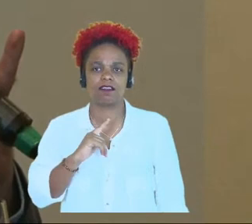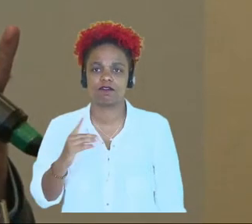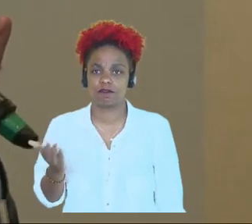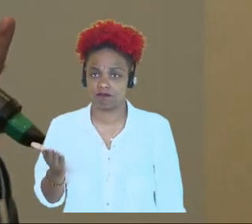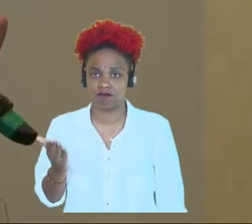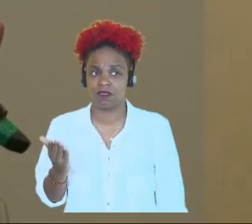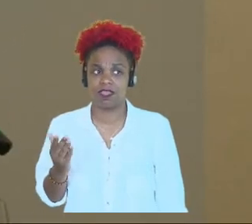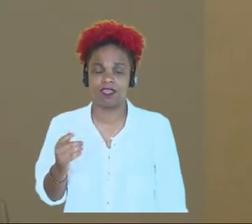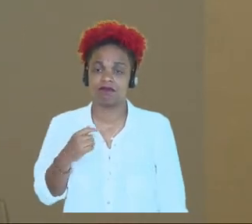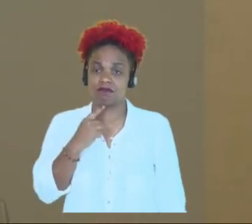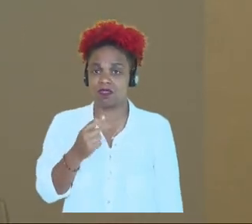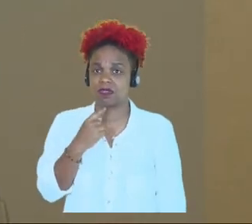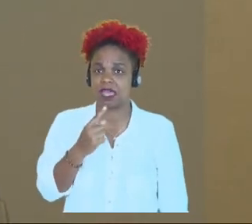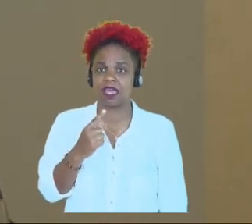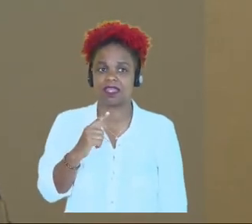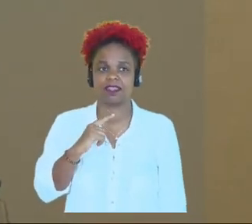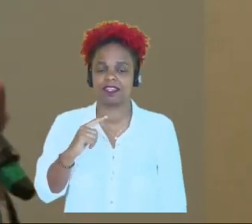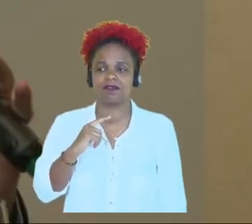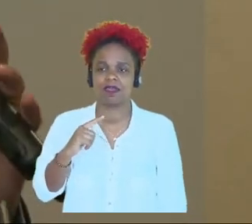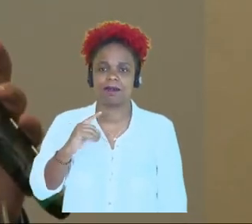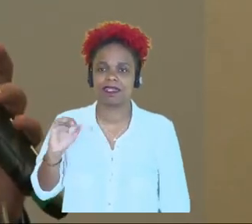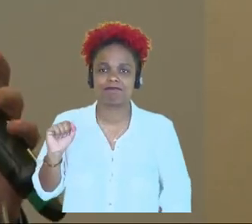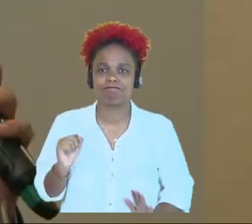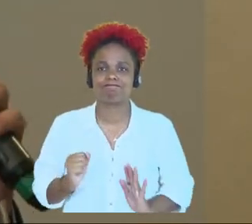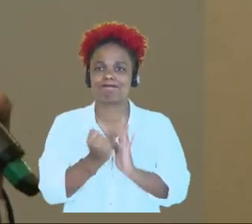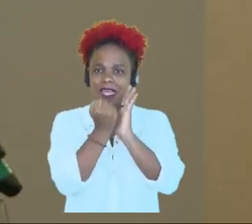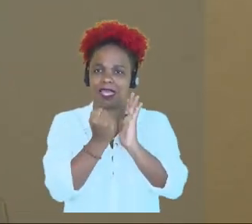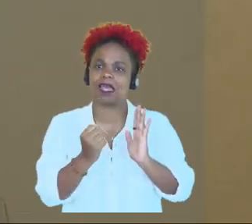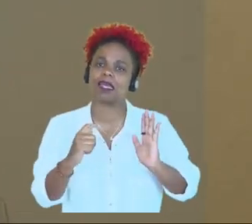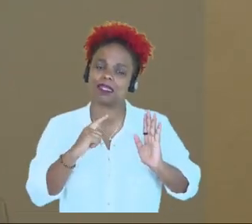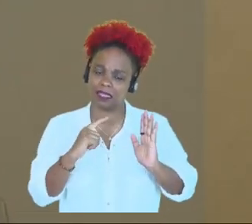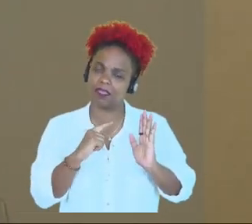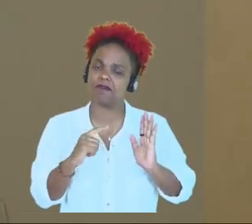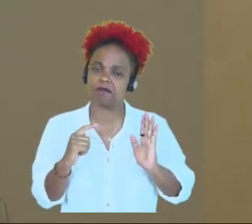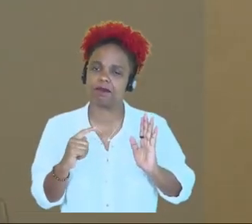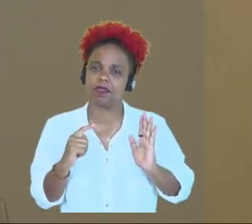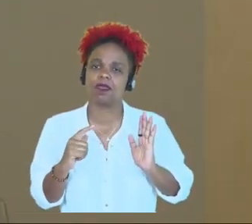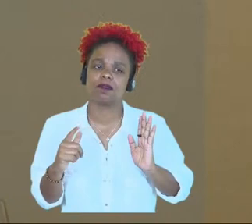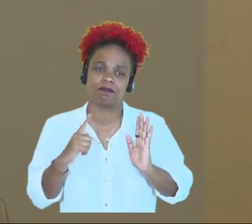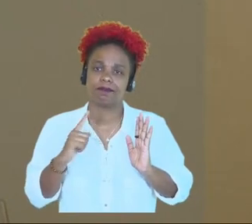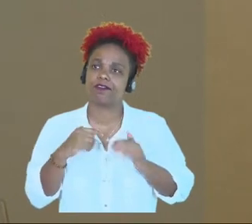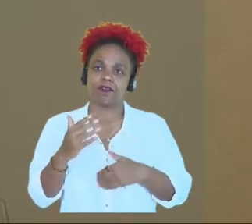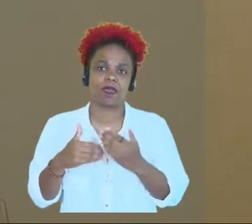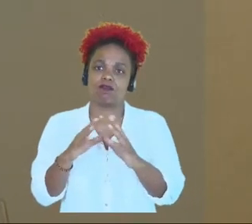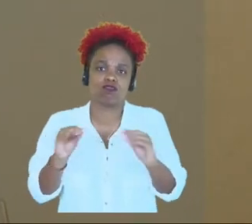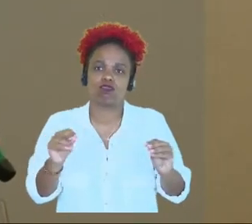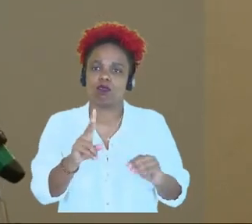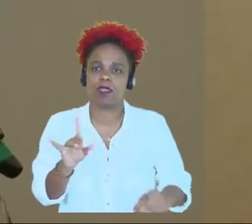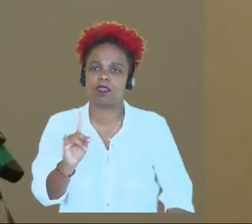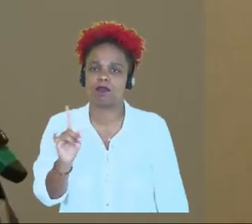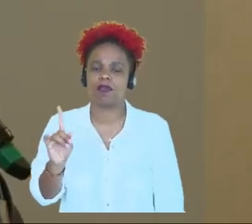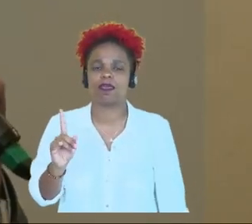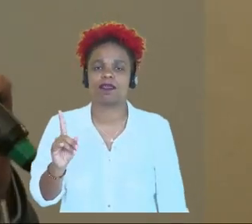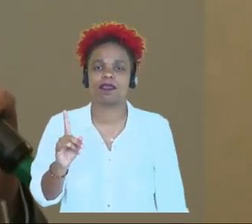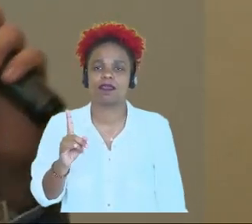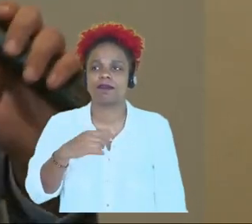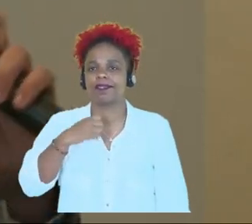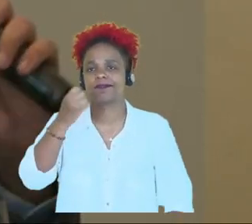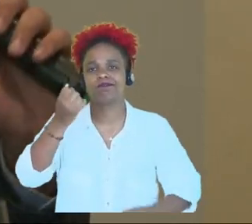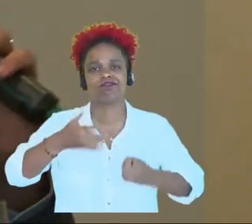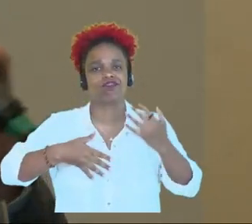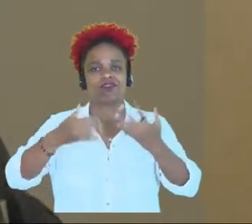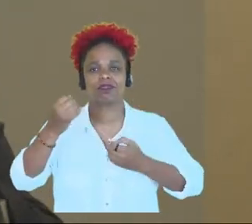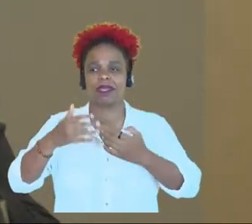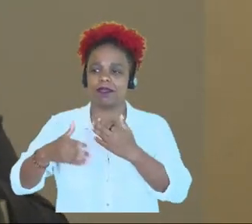faça para o Lula perder essa mácula que, de alguma forma, o persegue. E não adianta também explicar